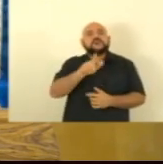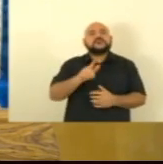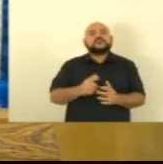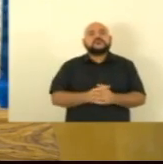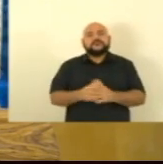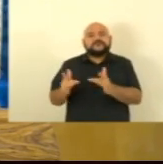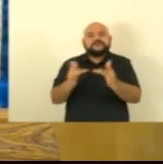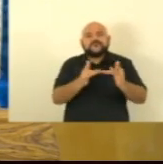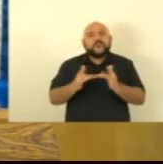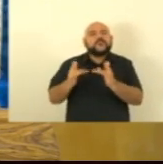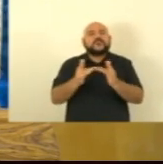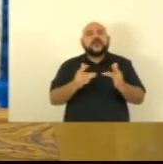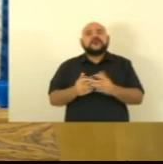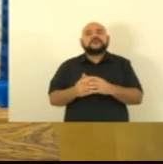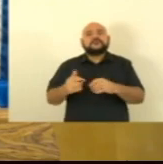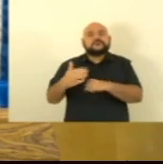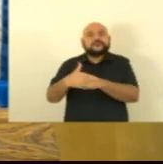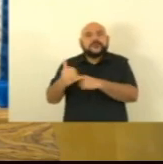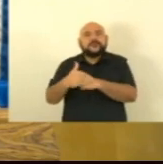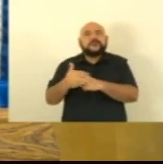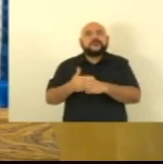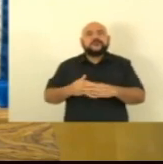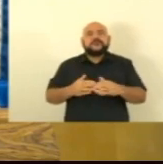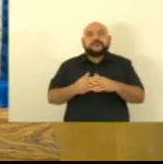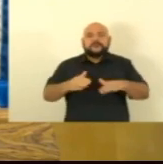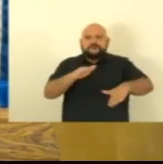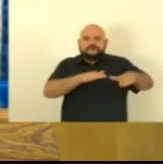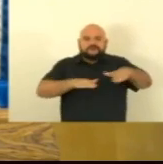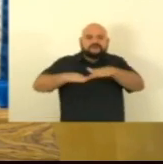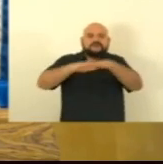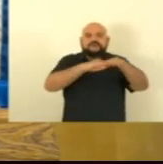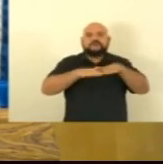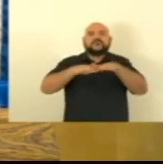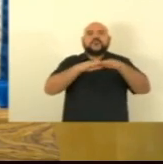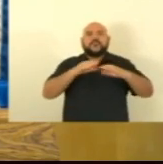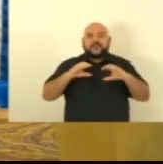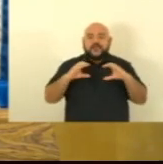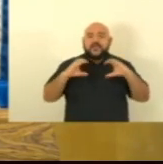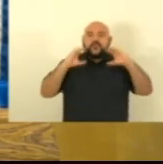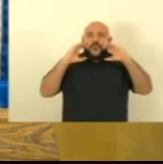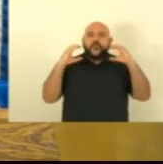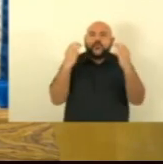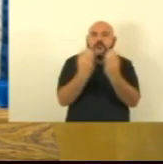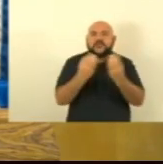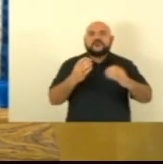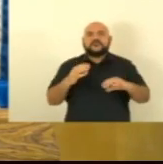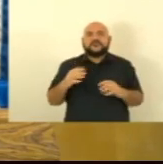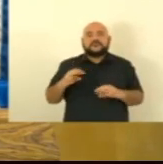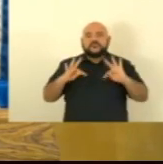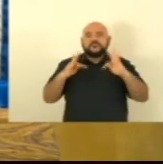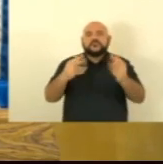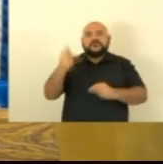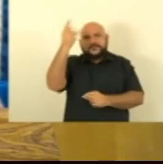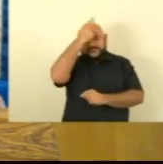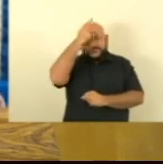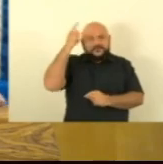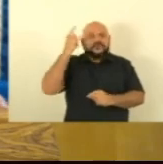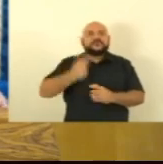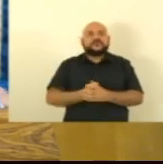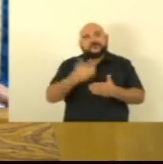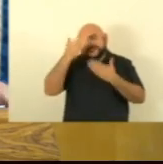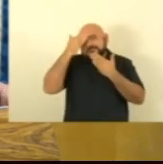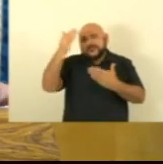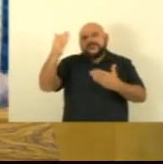um acolhimento, né, e um nivelamento da comunicação com todas as pessoas. Muito obrigado, é o que eu